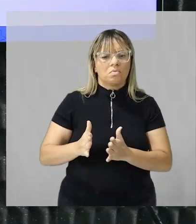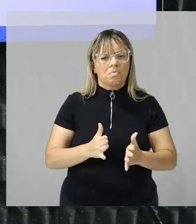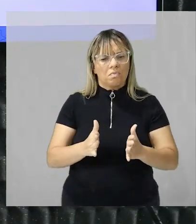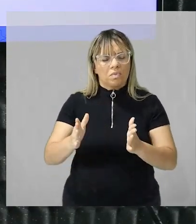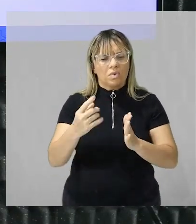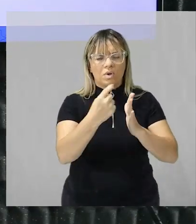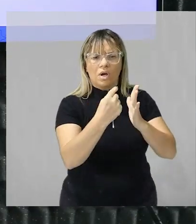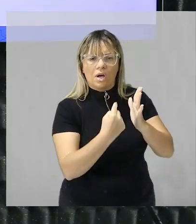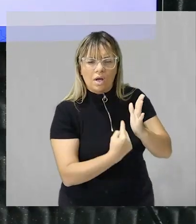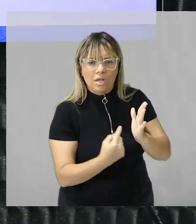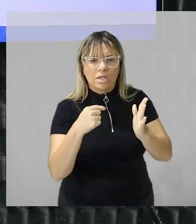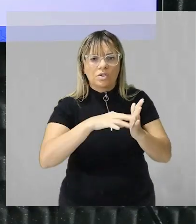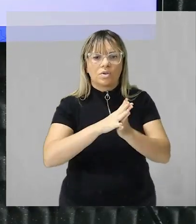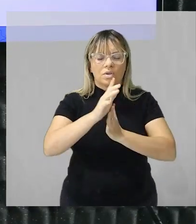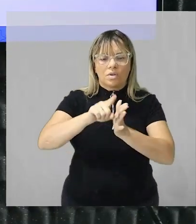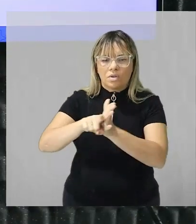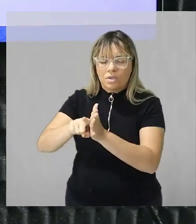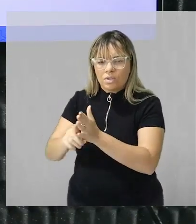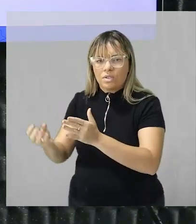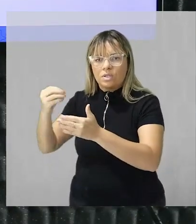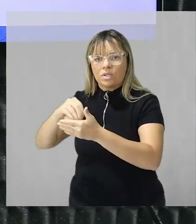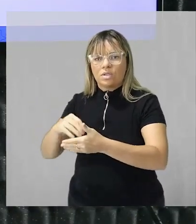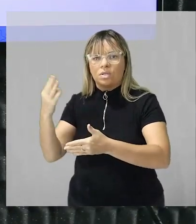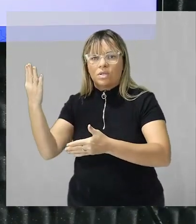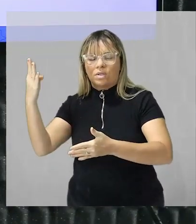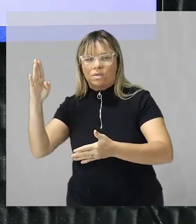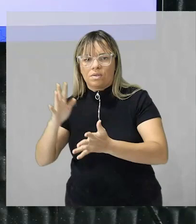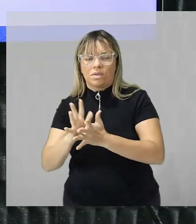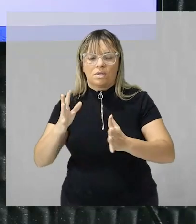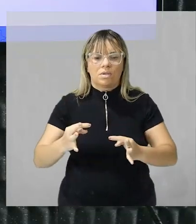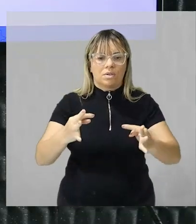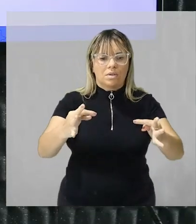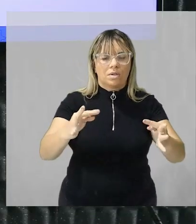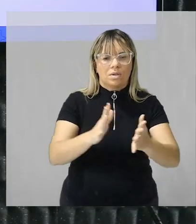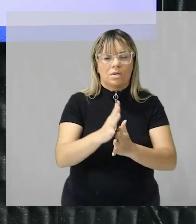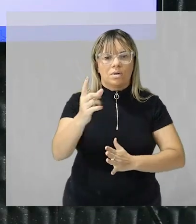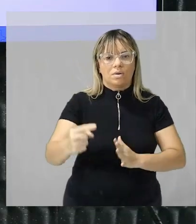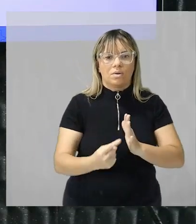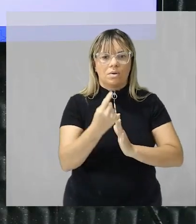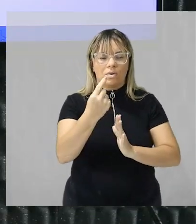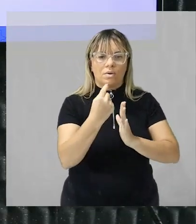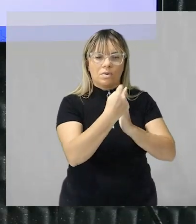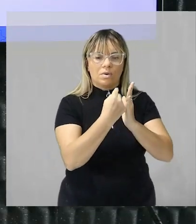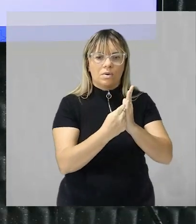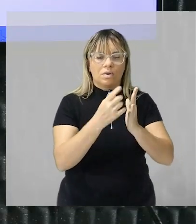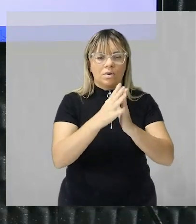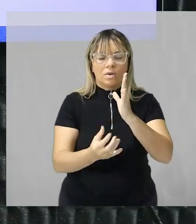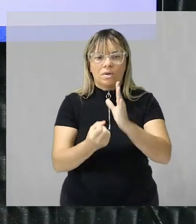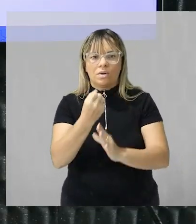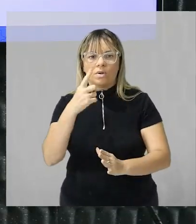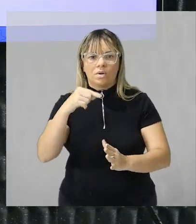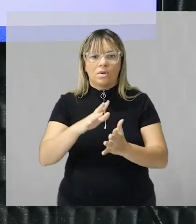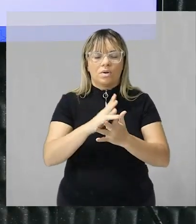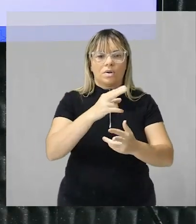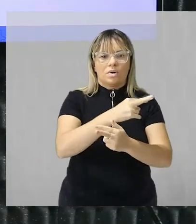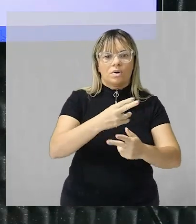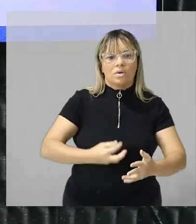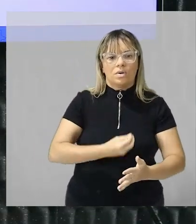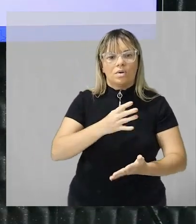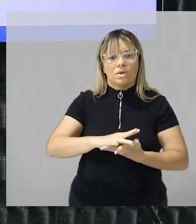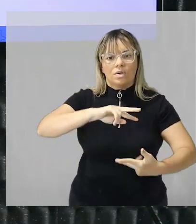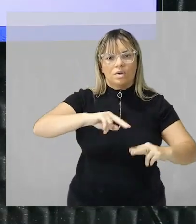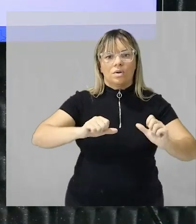da biotecnologia. Uma dessas linhas de pesquisa a gente pode mencionar, por exemplo, a produção dos organismos